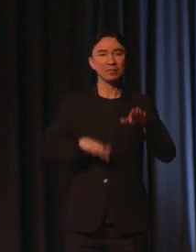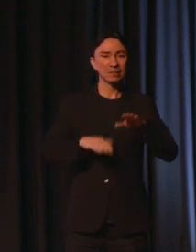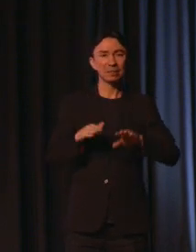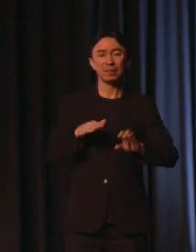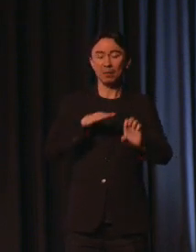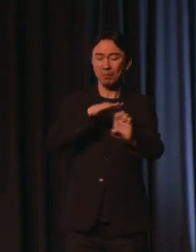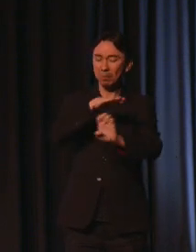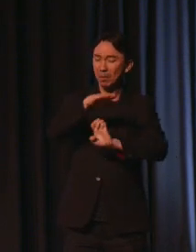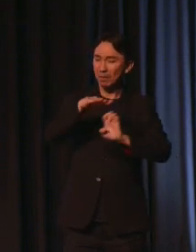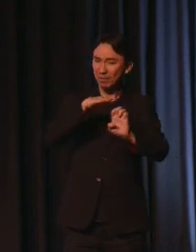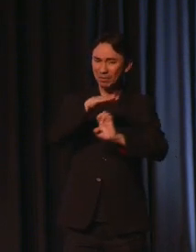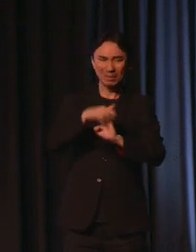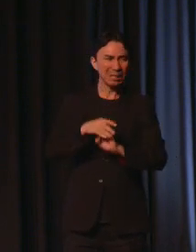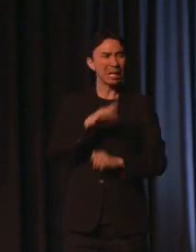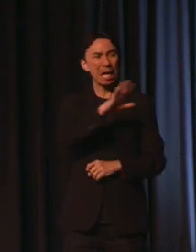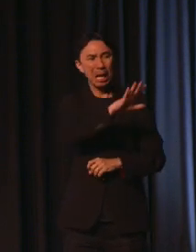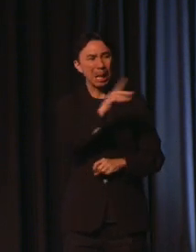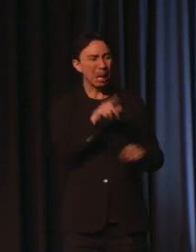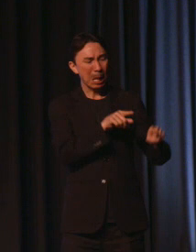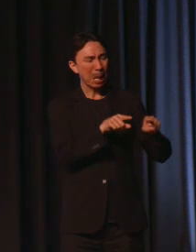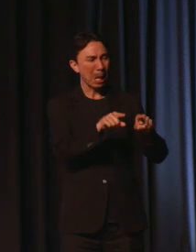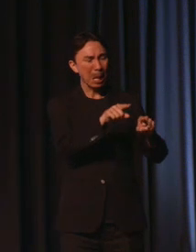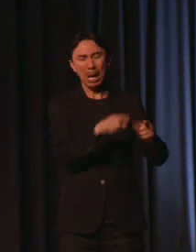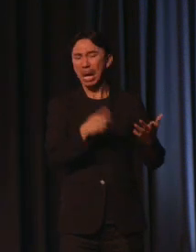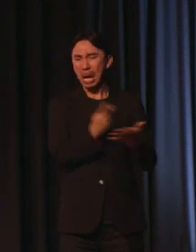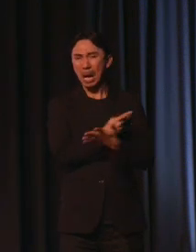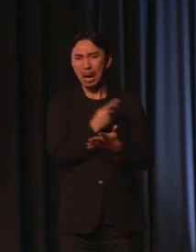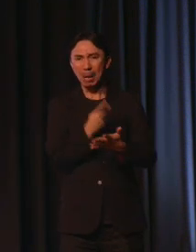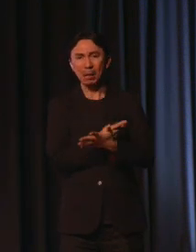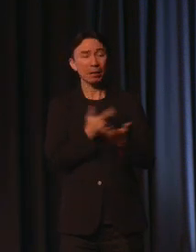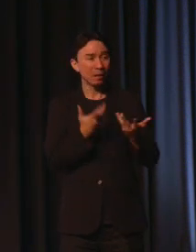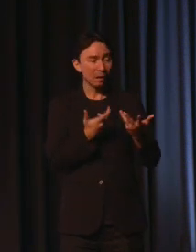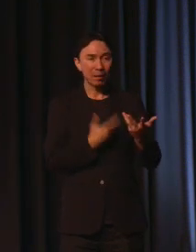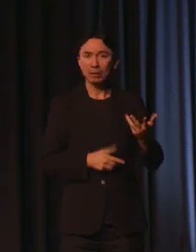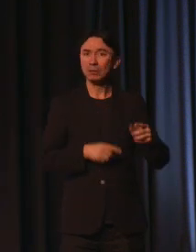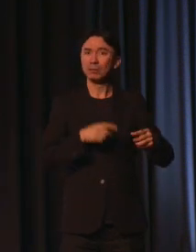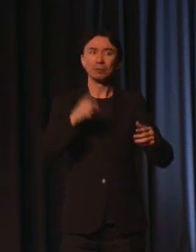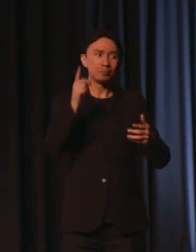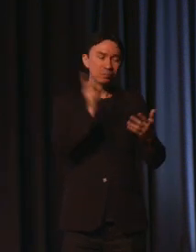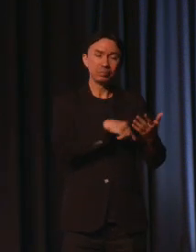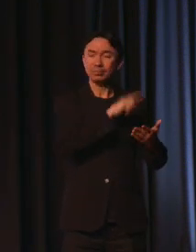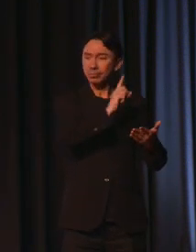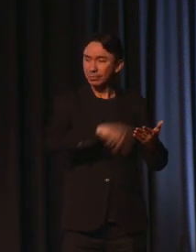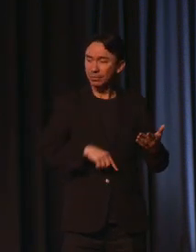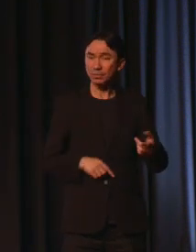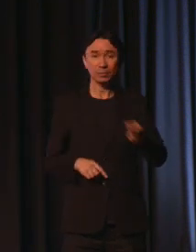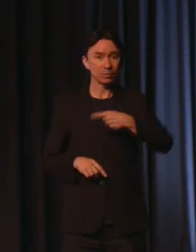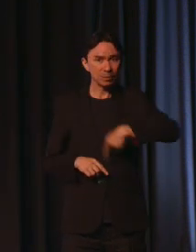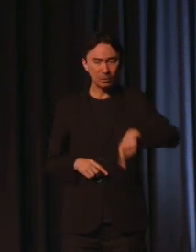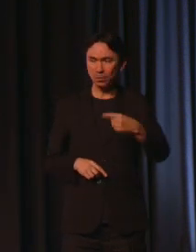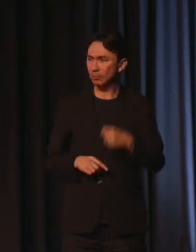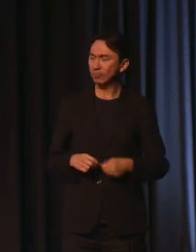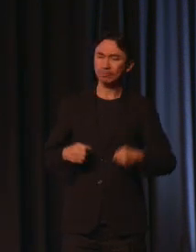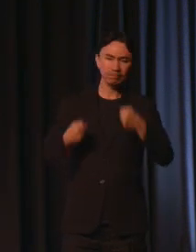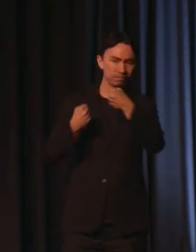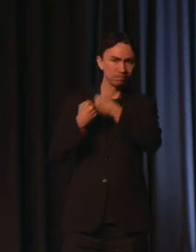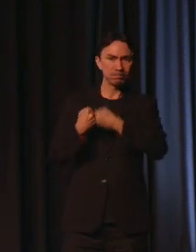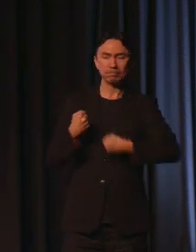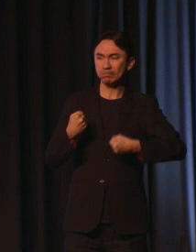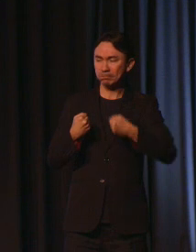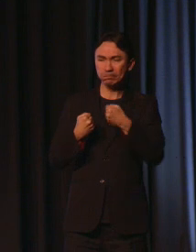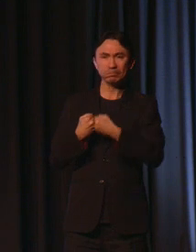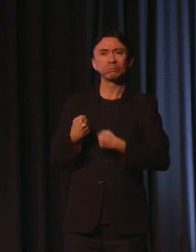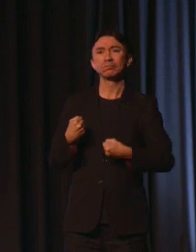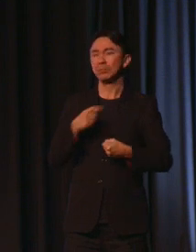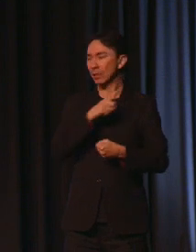fala, tenta impugnar os pregões, e a gente, muitas vezes, tem defendido, não tem acontecido impugnações. Tá? Fracassos